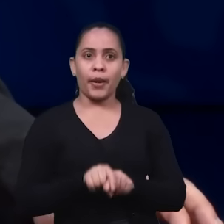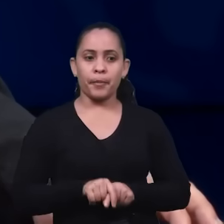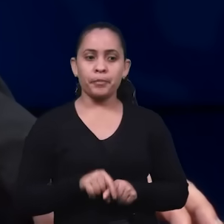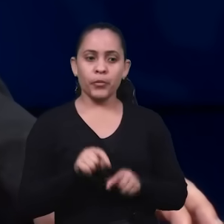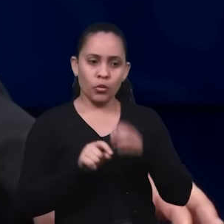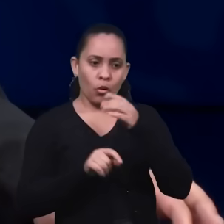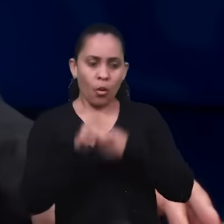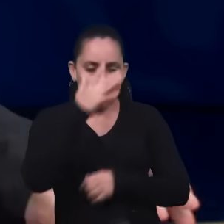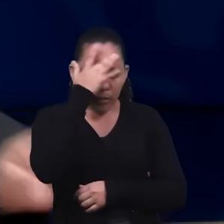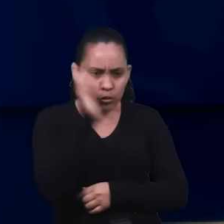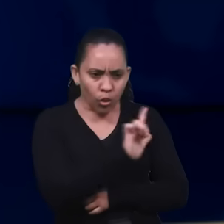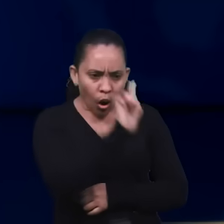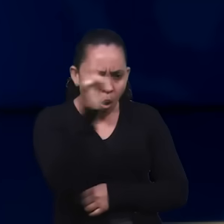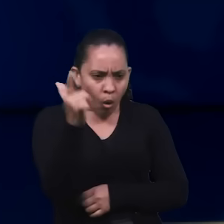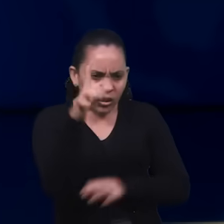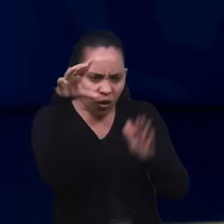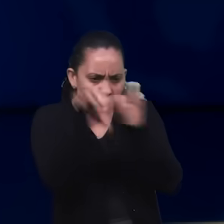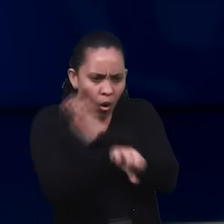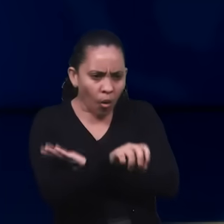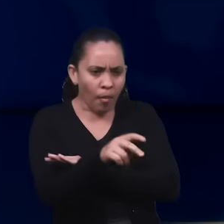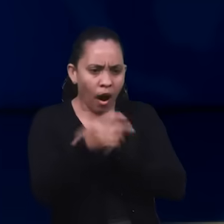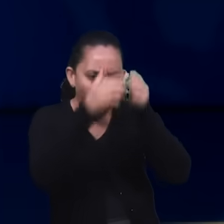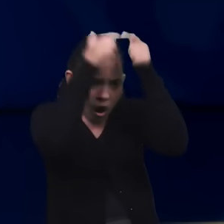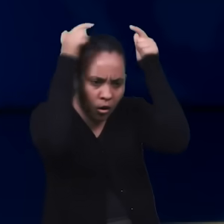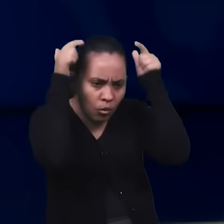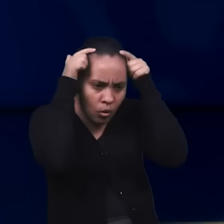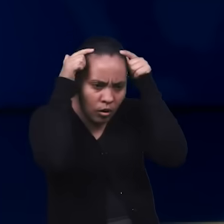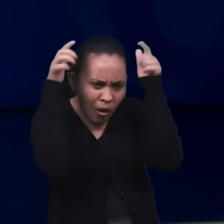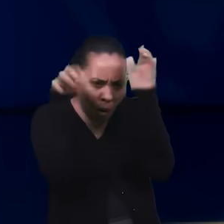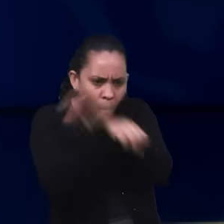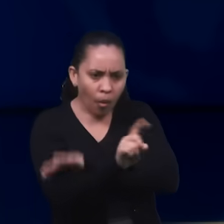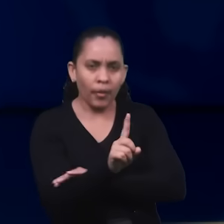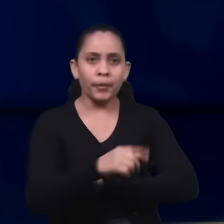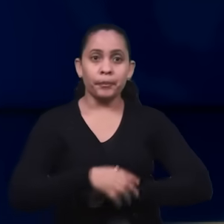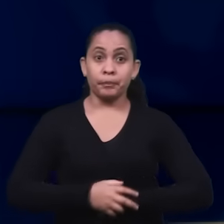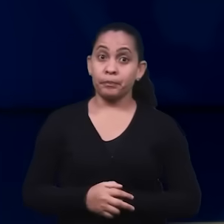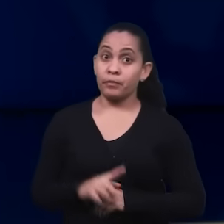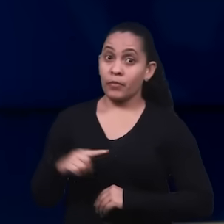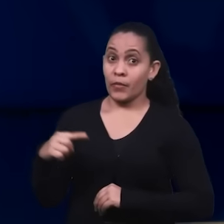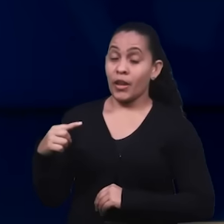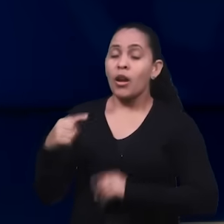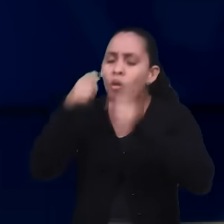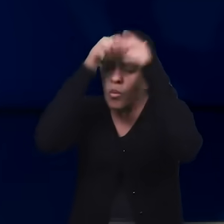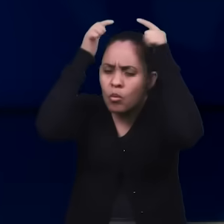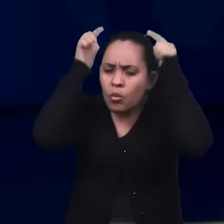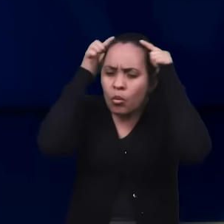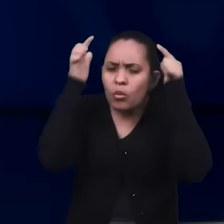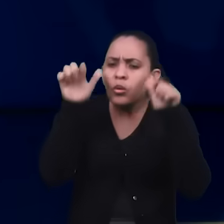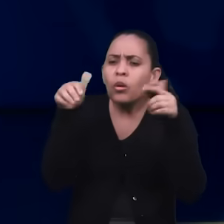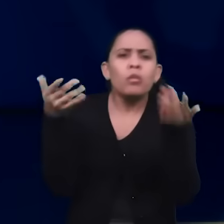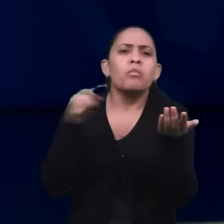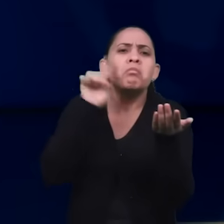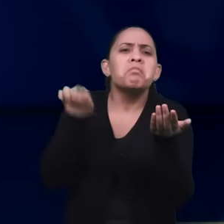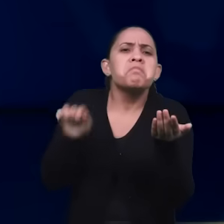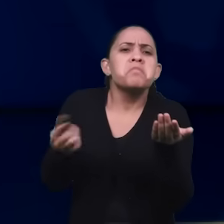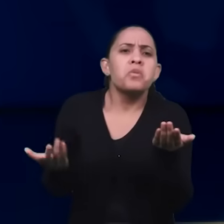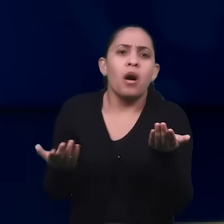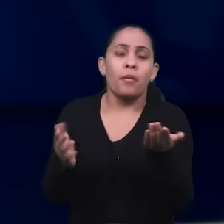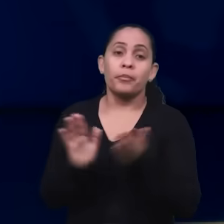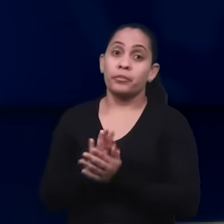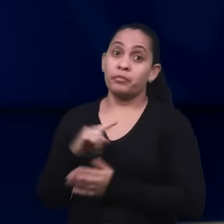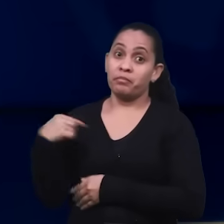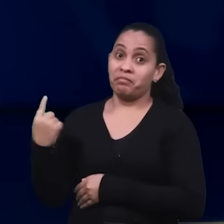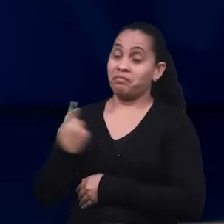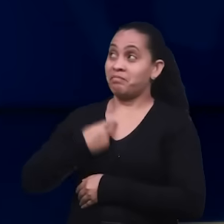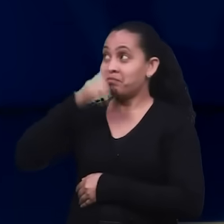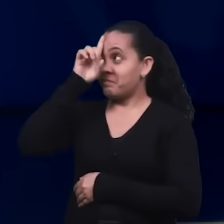tua coroa. Que coroa é essa? Essa é a coroa que um dia nós receberemos na eternidade do nosso Deus. Então nós vamos